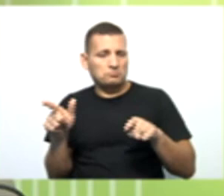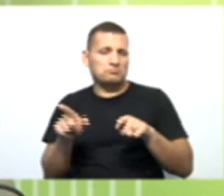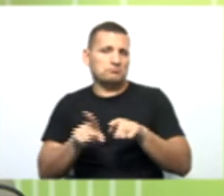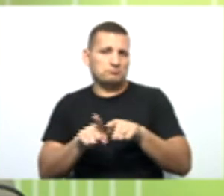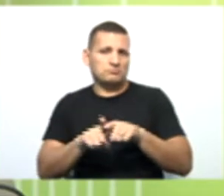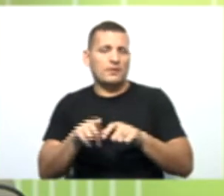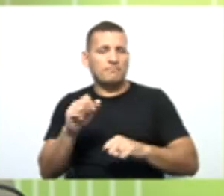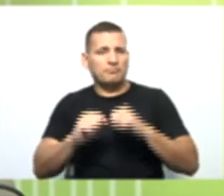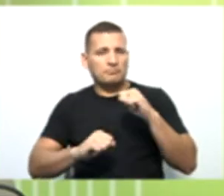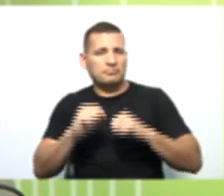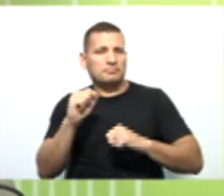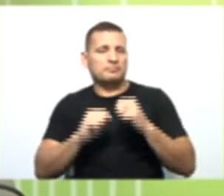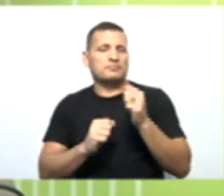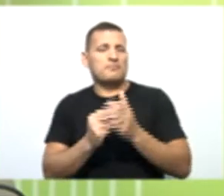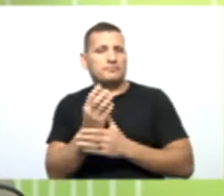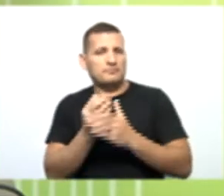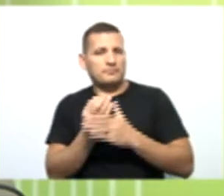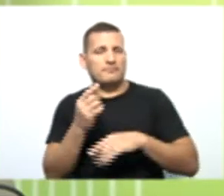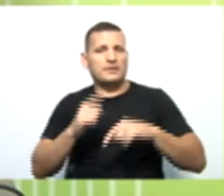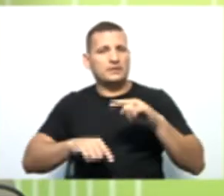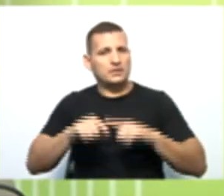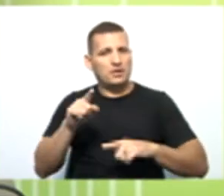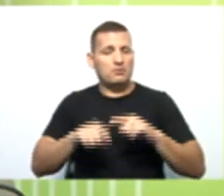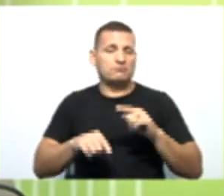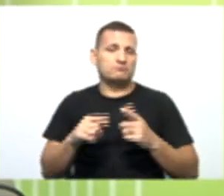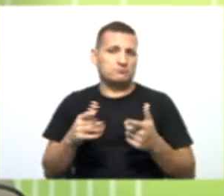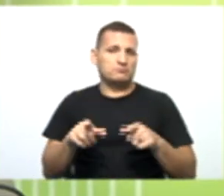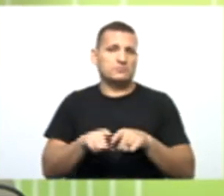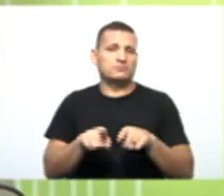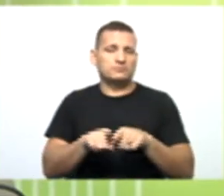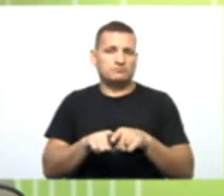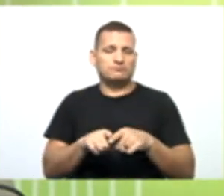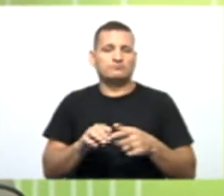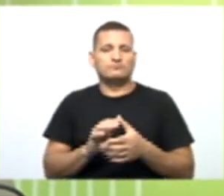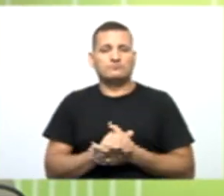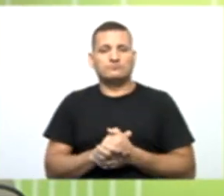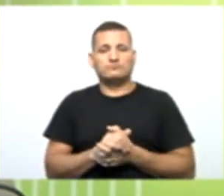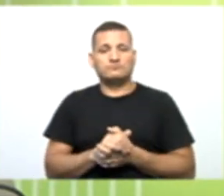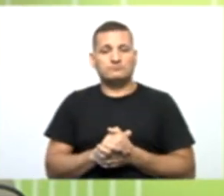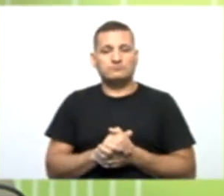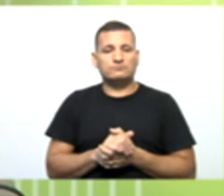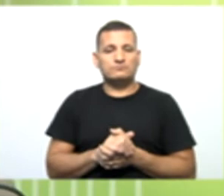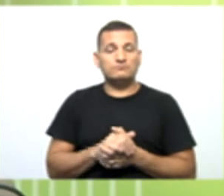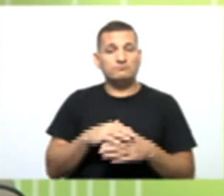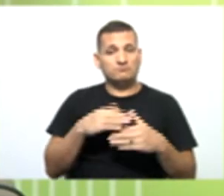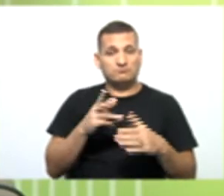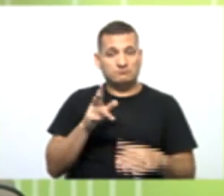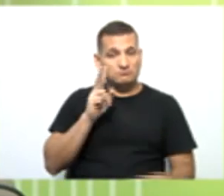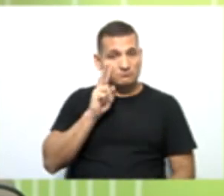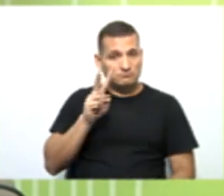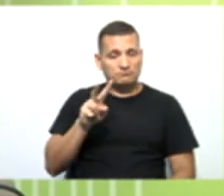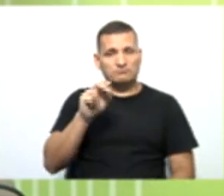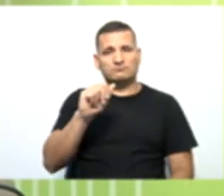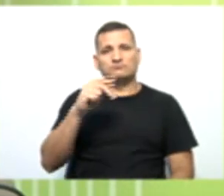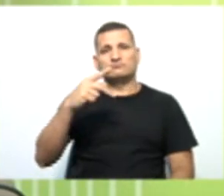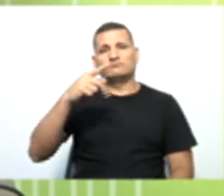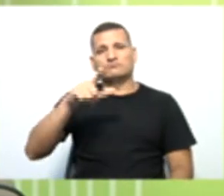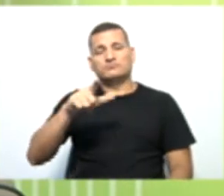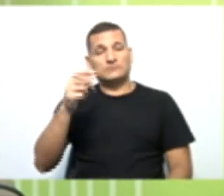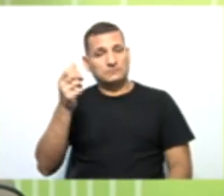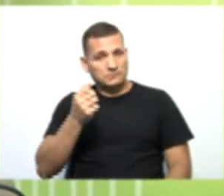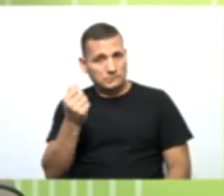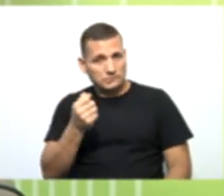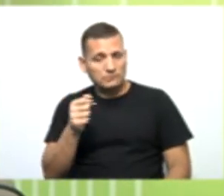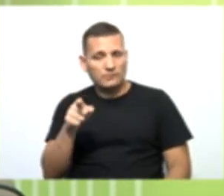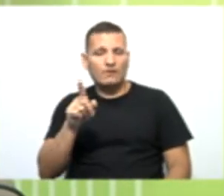materiais ou outros produtos relacionados à criação de gado. Quando a gente vê uma APL do leite, nunca é só do leite, é